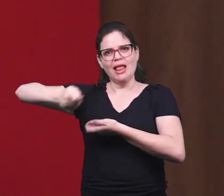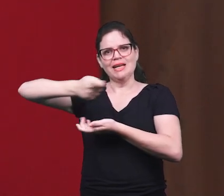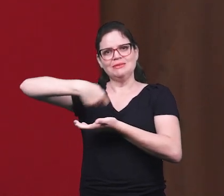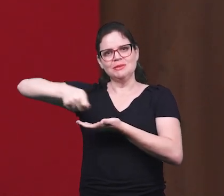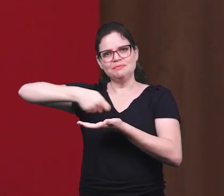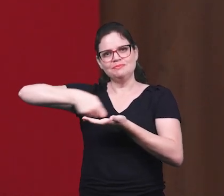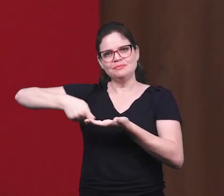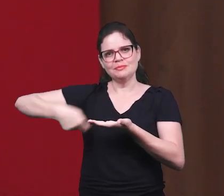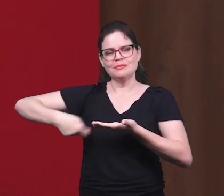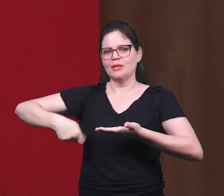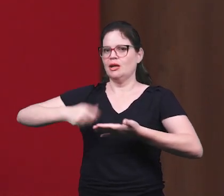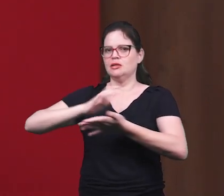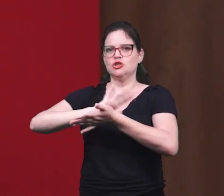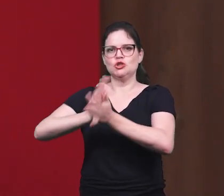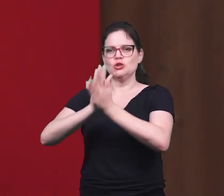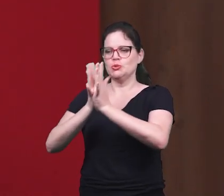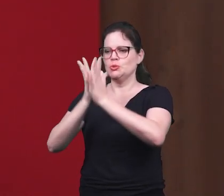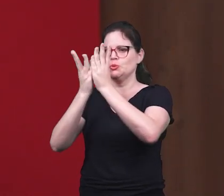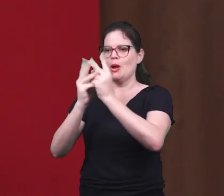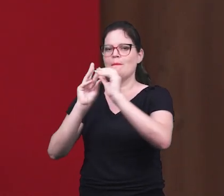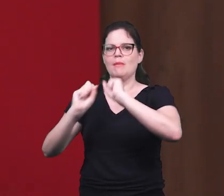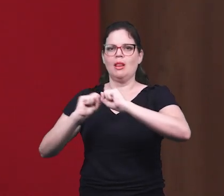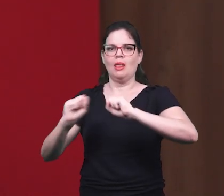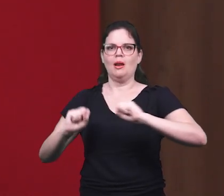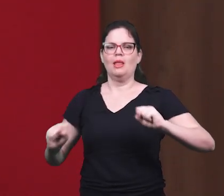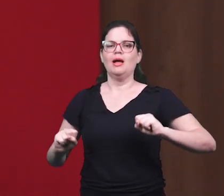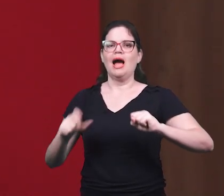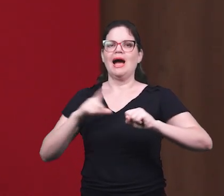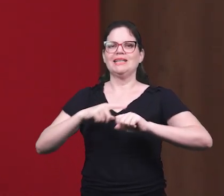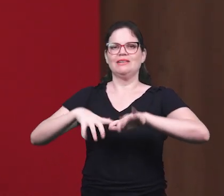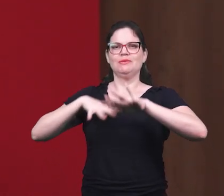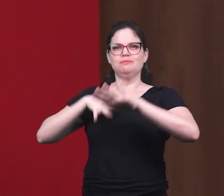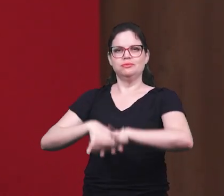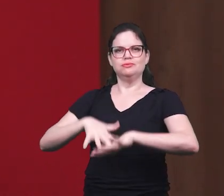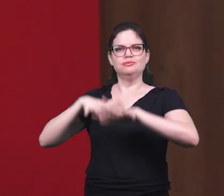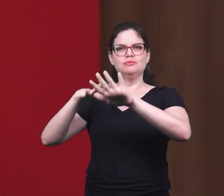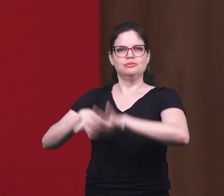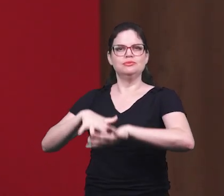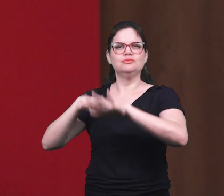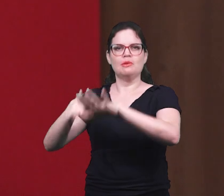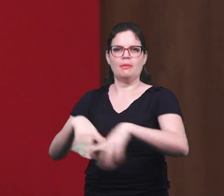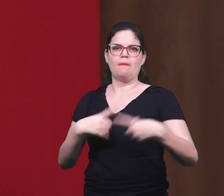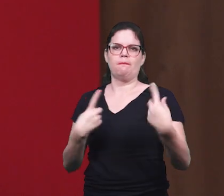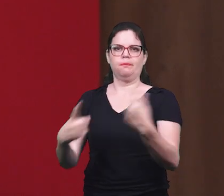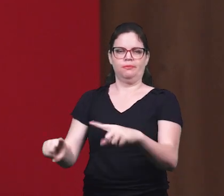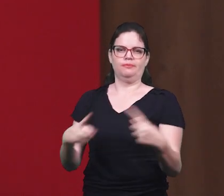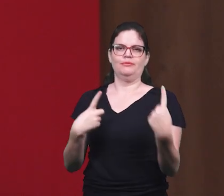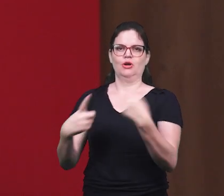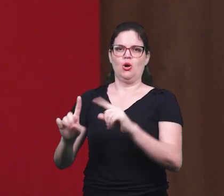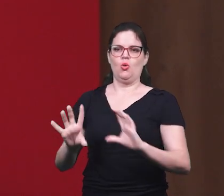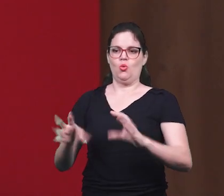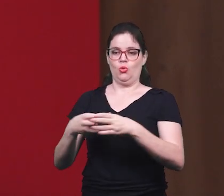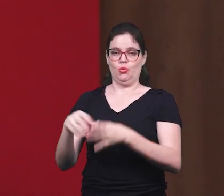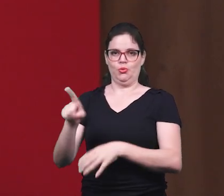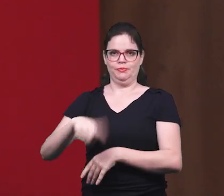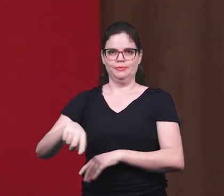ali foi então organizado uma grande cruzada de perseguição aos valdenses. Mas tem uma